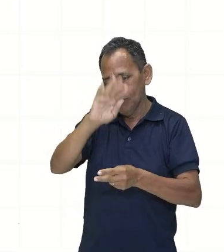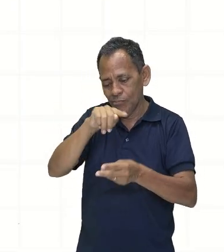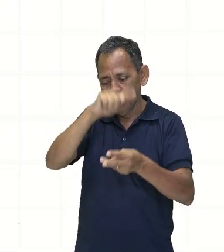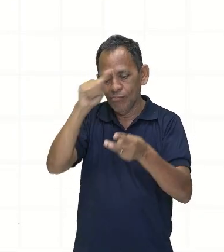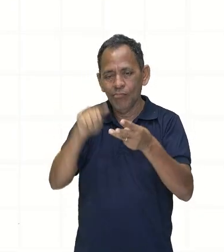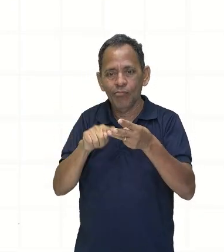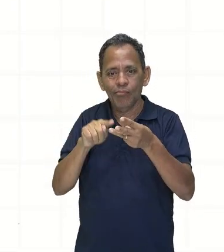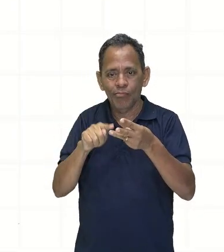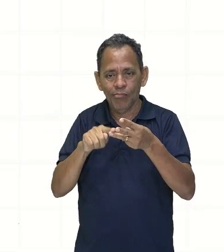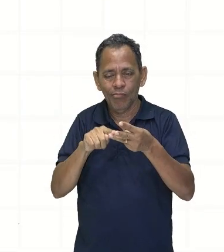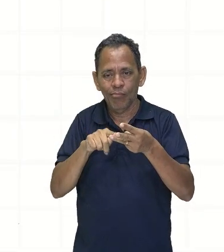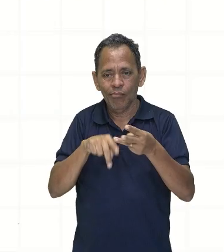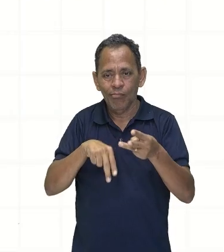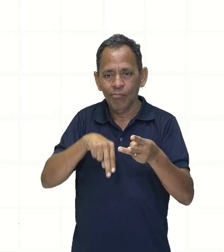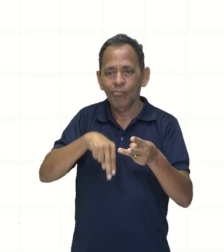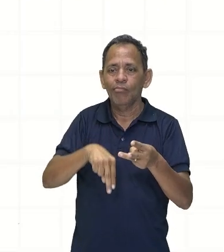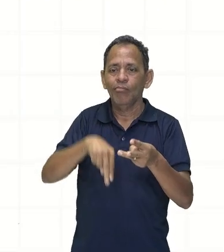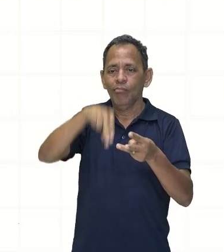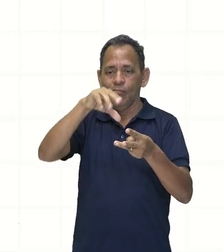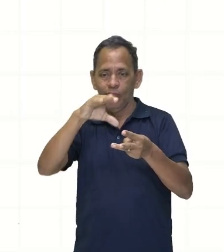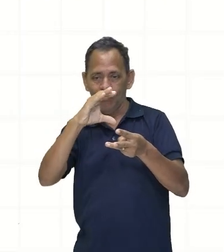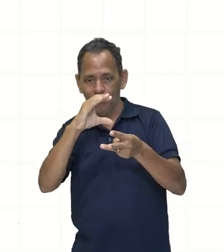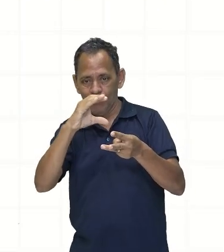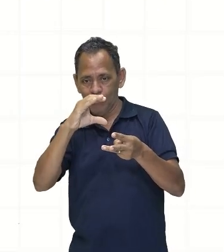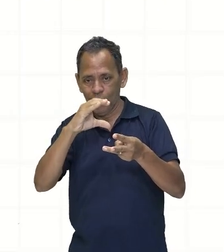nós temos a região centro-oeste, com